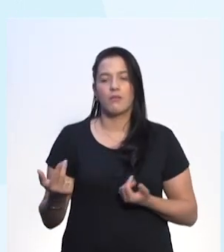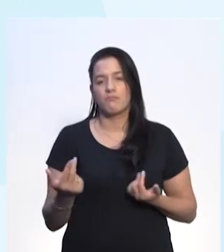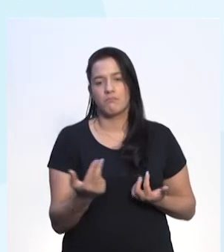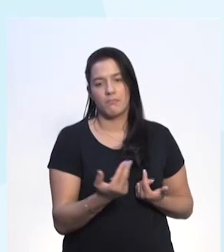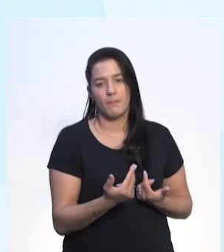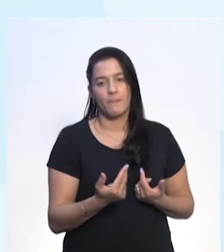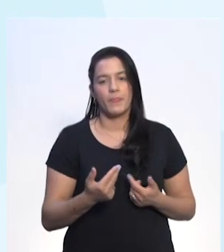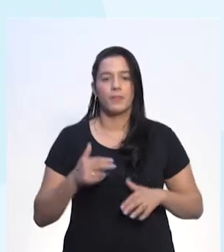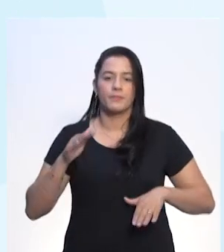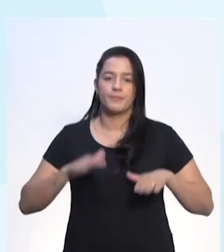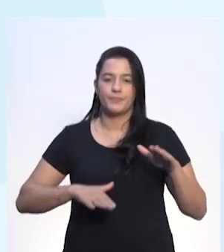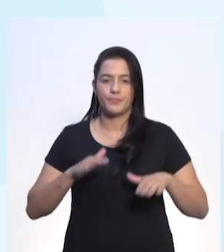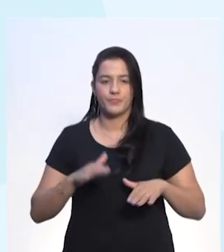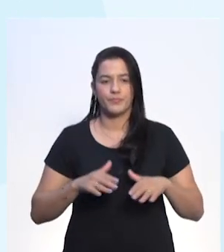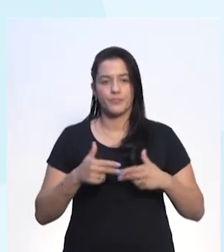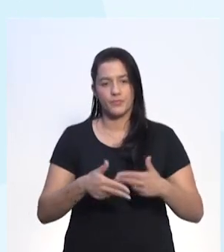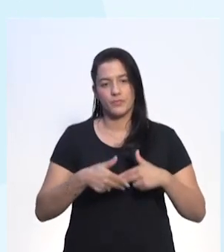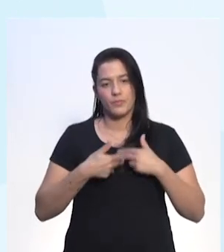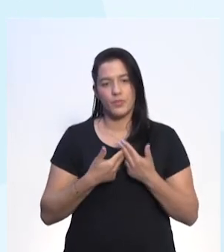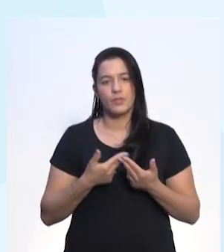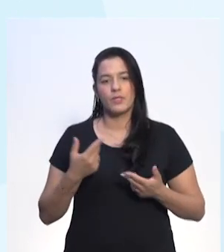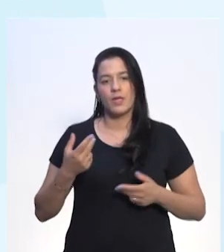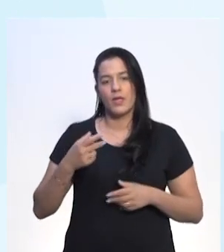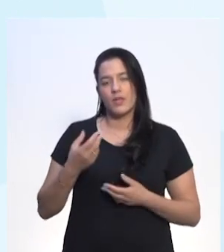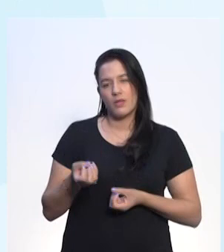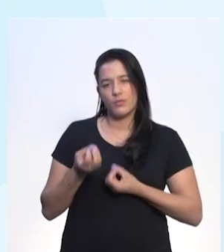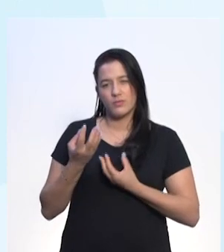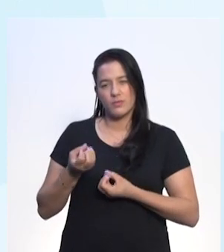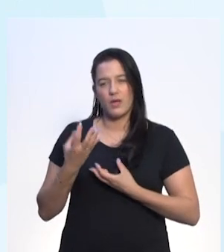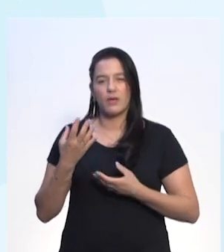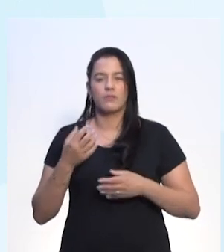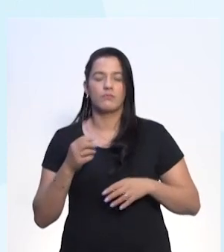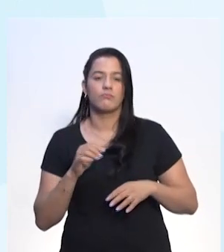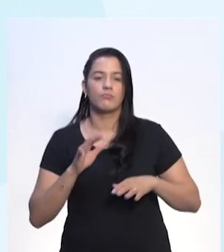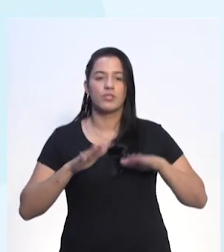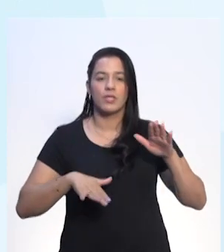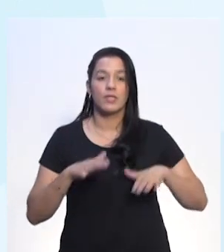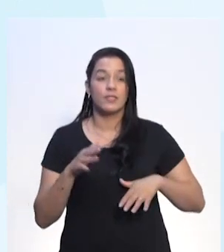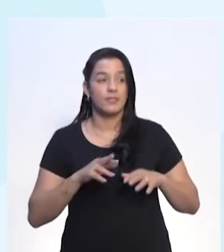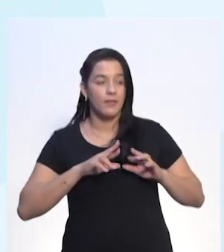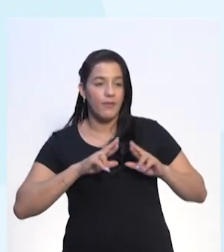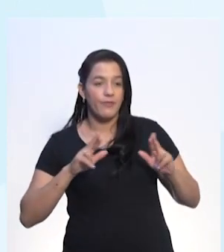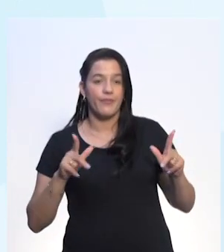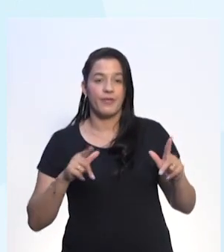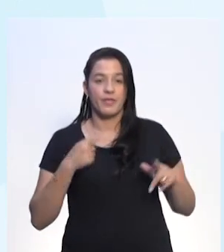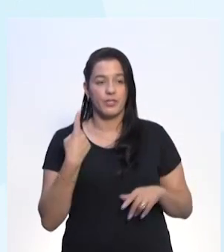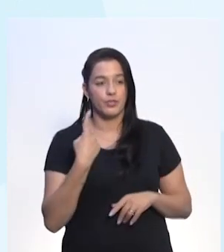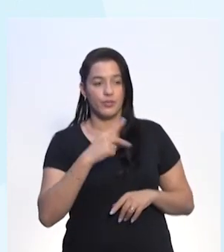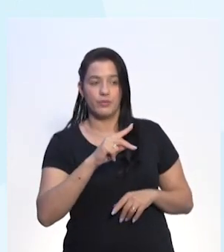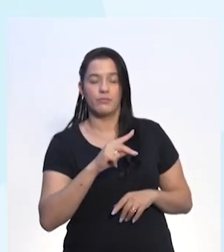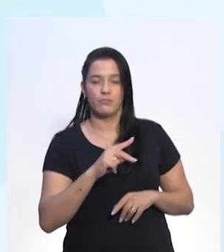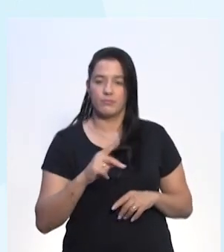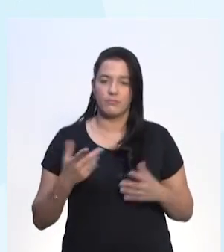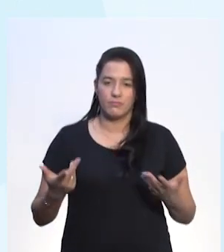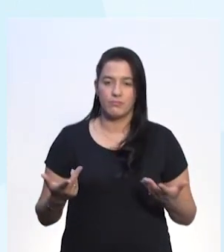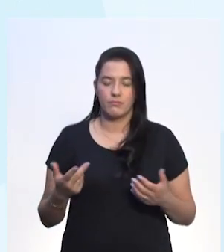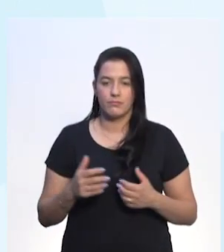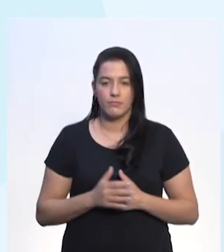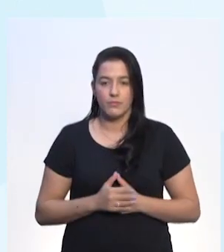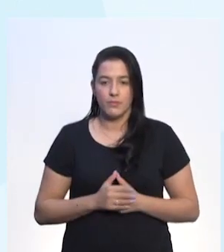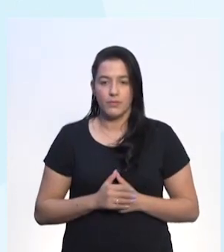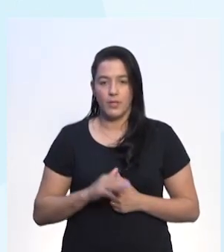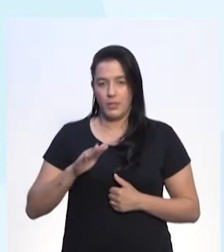por isso que a gente vê ali alguns dados sobre emprego e desemprego que não se parecem ou que são diferentes. Então, o